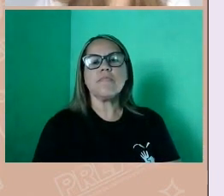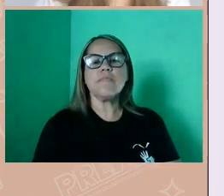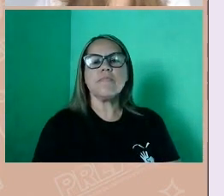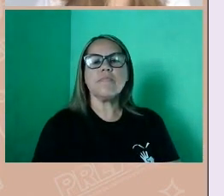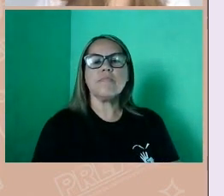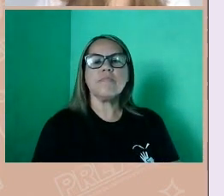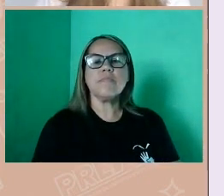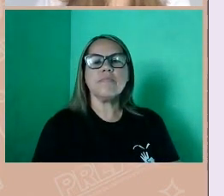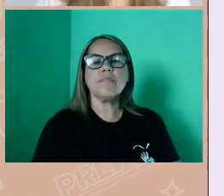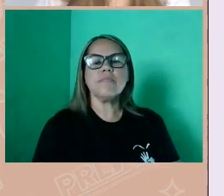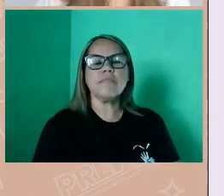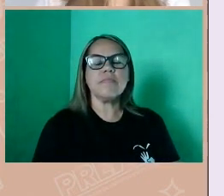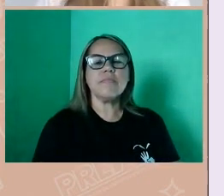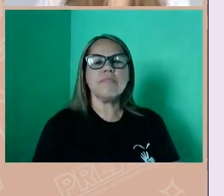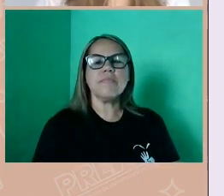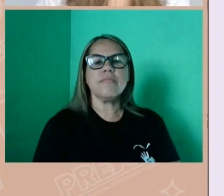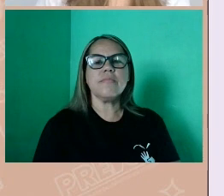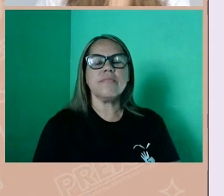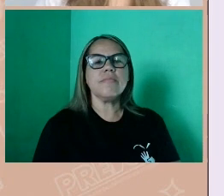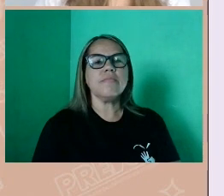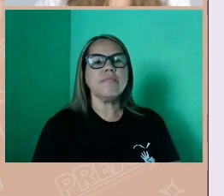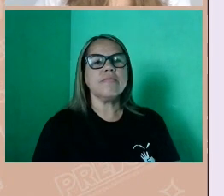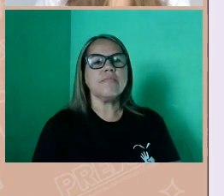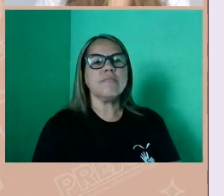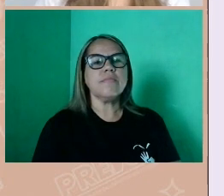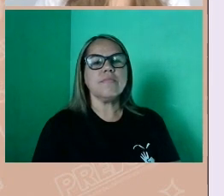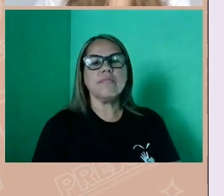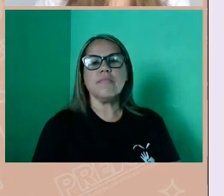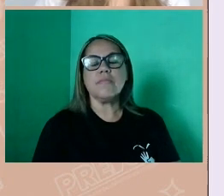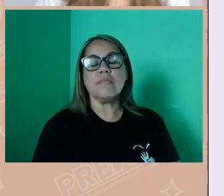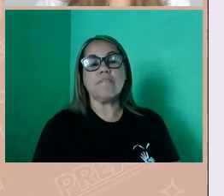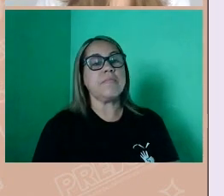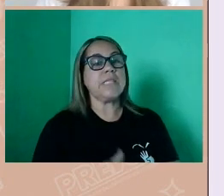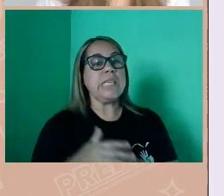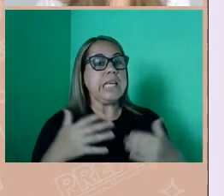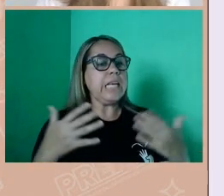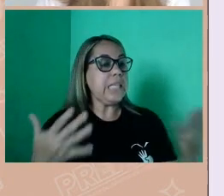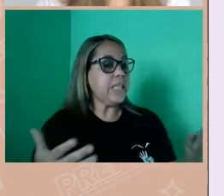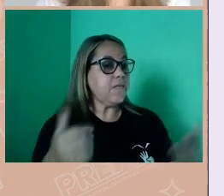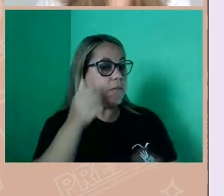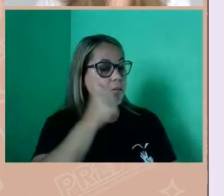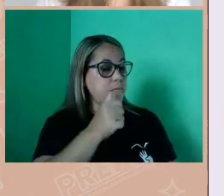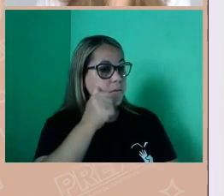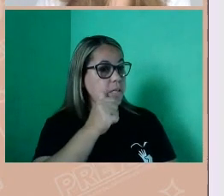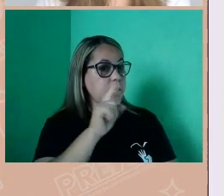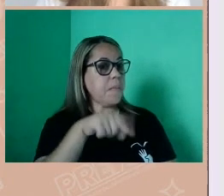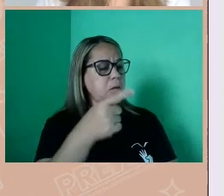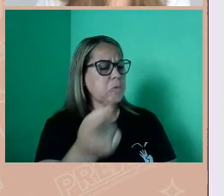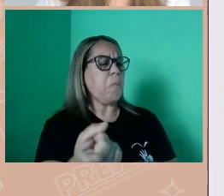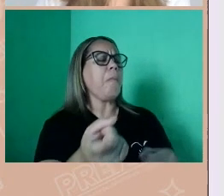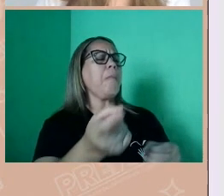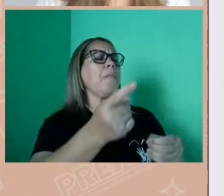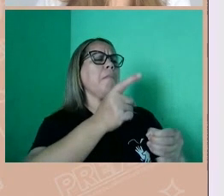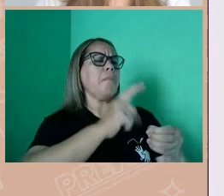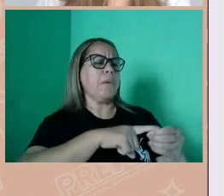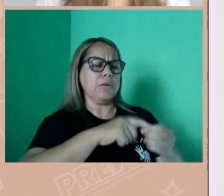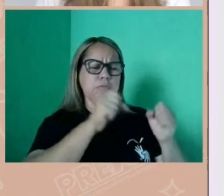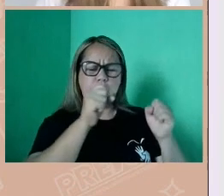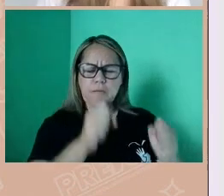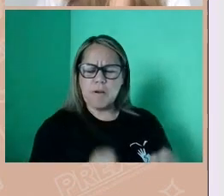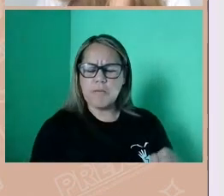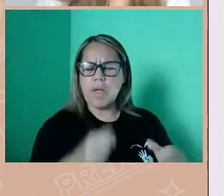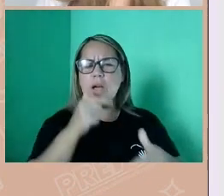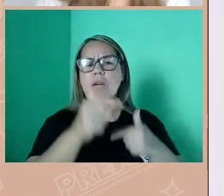their jobs once it's announced e então elas poderão retornar aos seus empregos assim que for